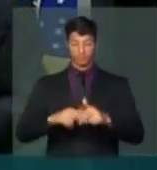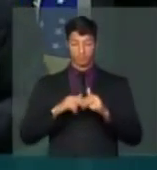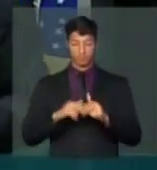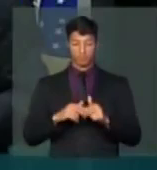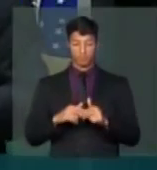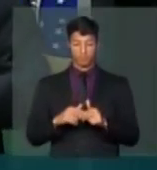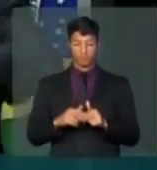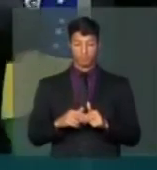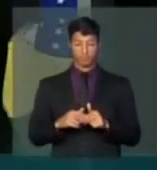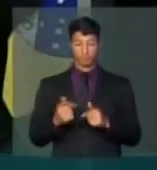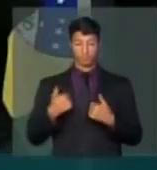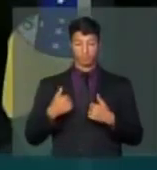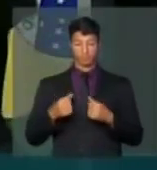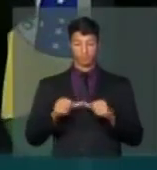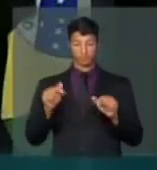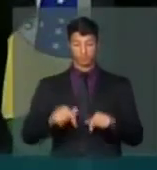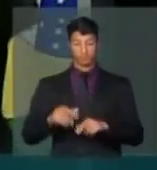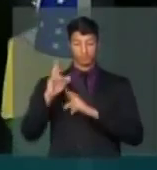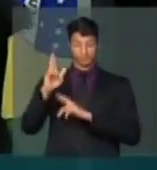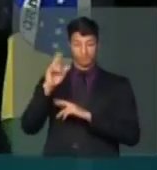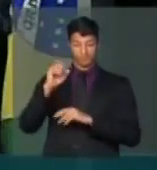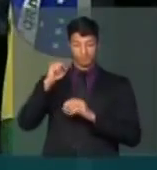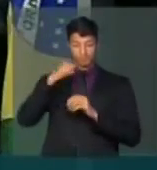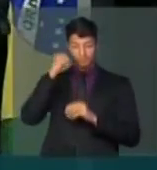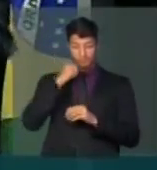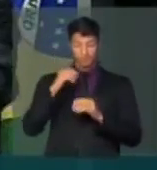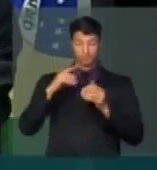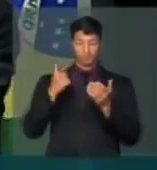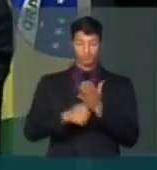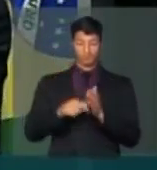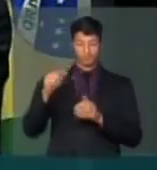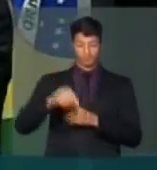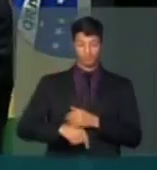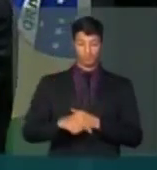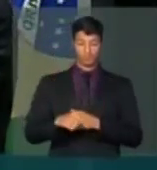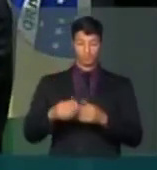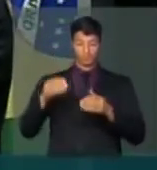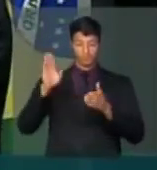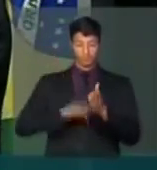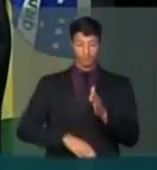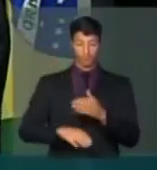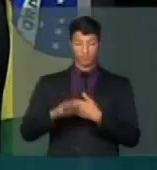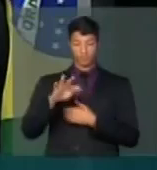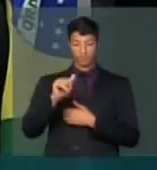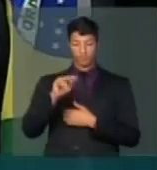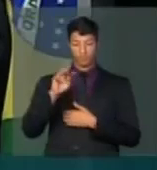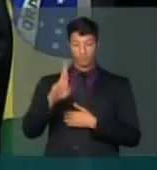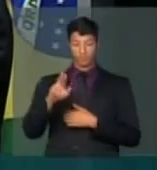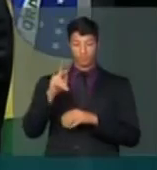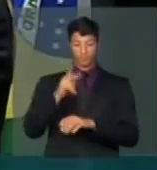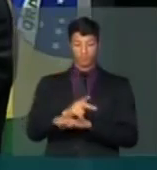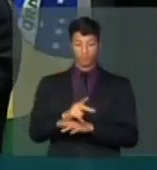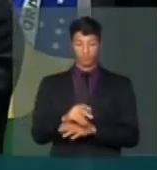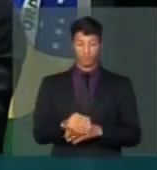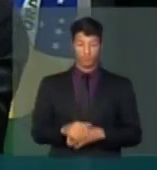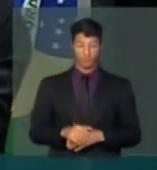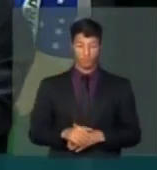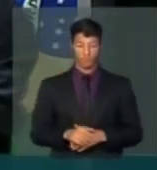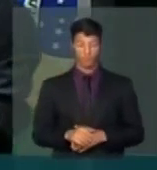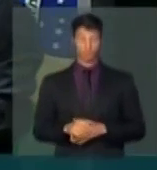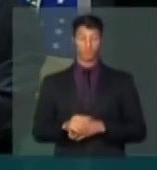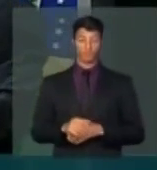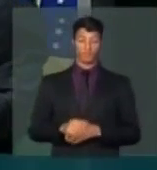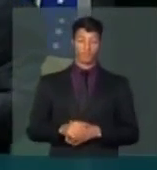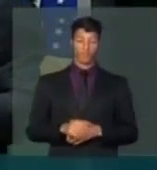isso, eu estou na torcida que o Senado confirme aqui a derrubada do fator previdenciário.